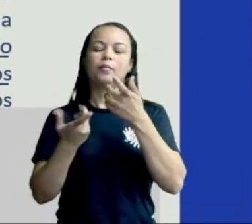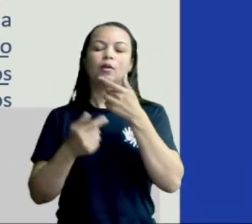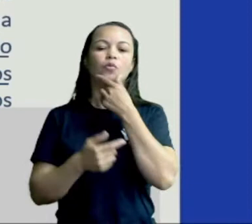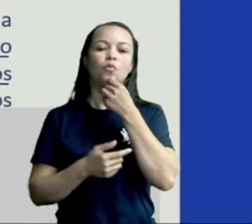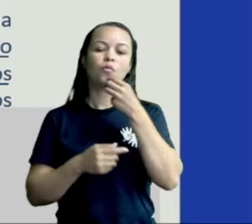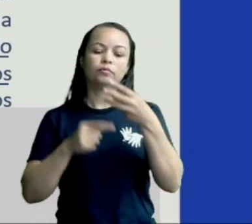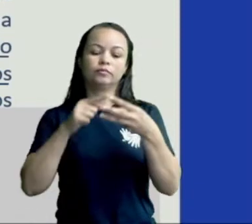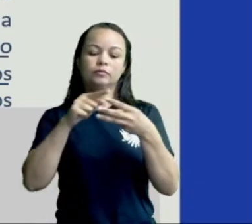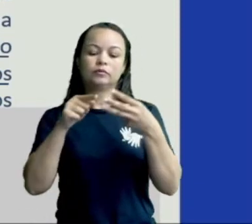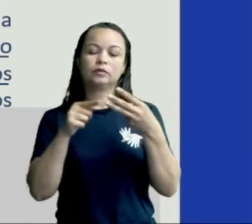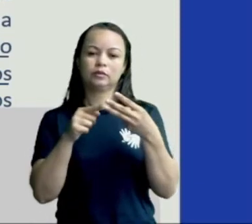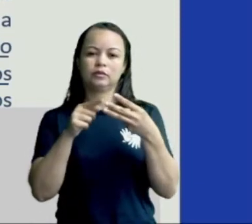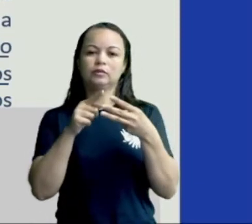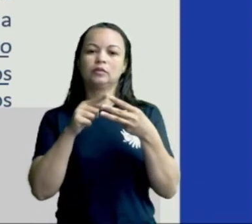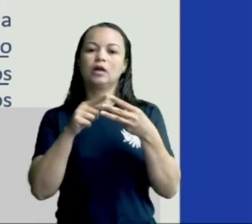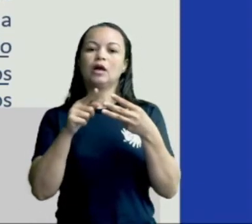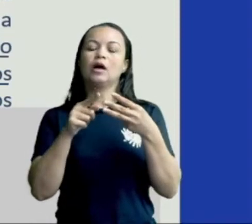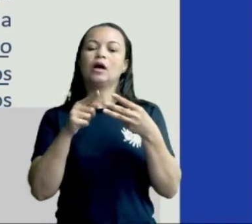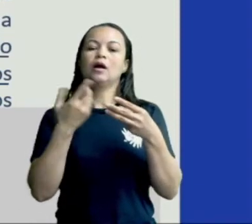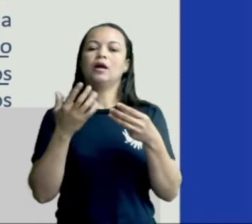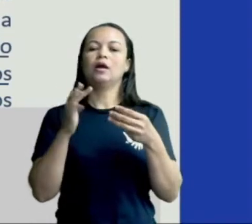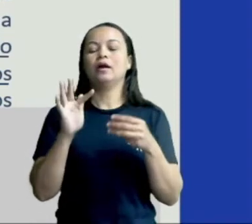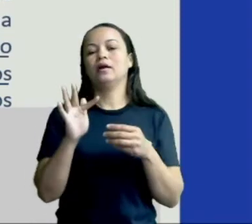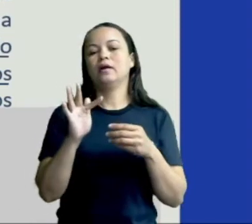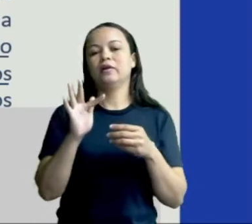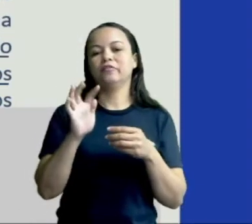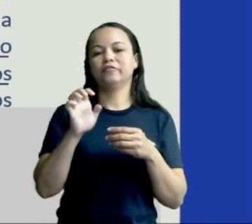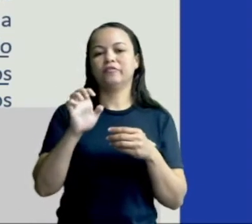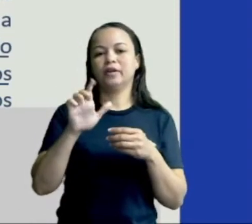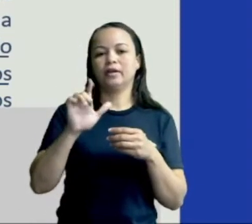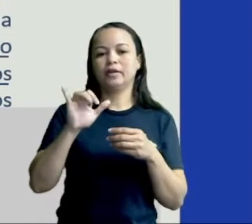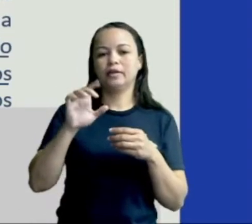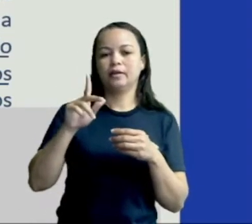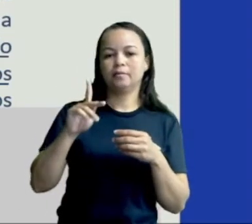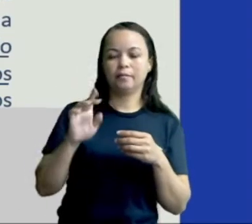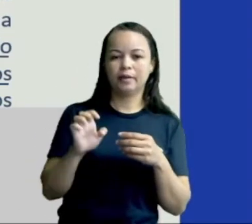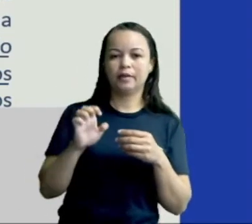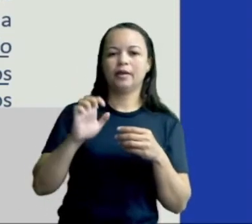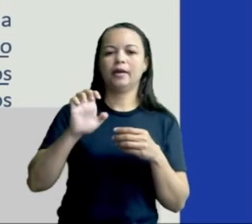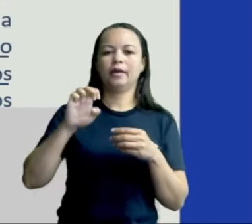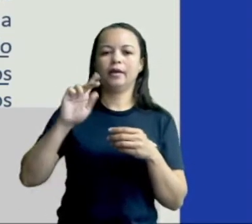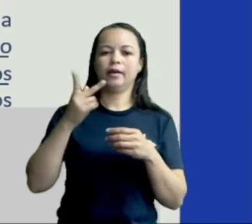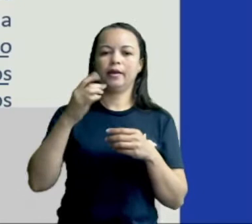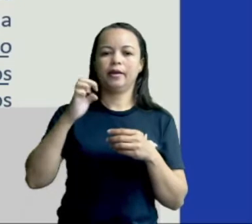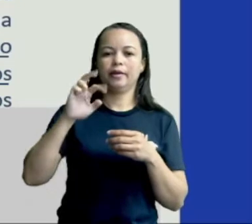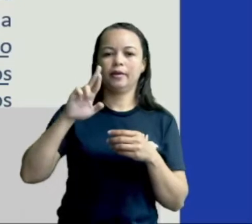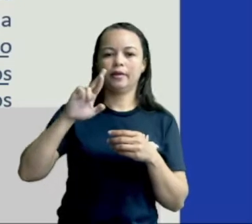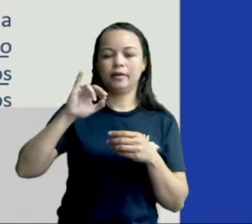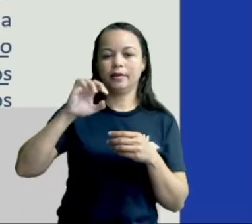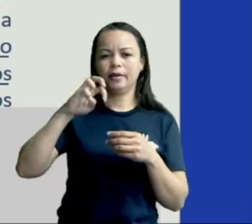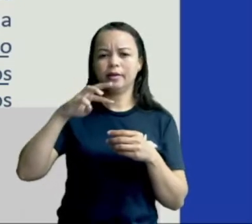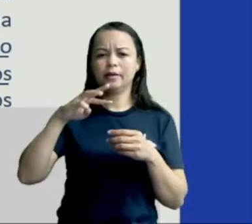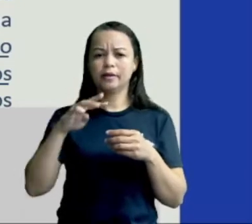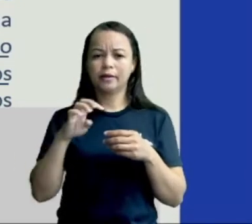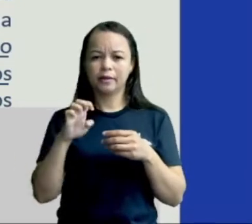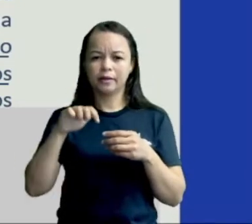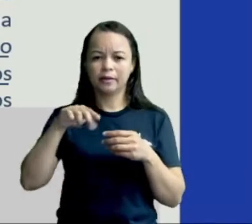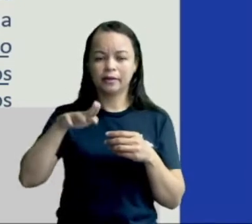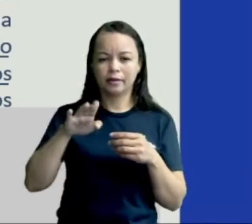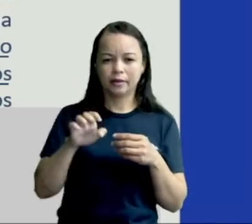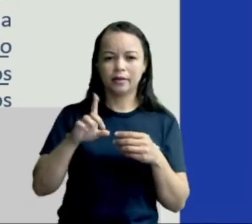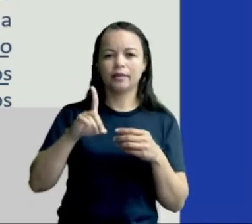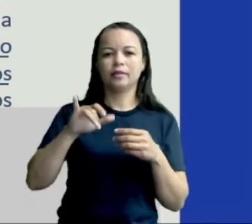João Fernandes Vieira, Henrique Dias e Felipe Camarão, nas célebres Batalhas dos Guararapes, travadas